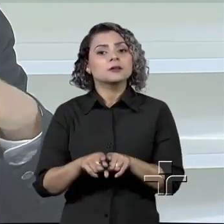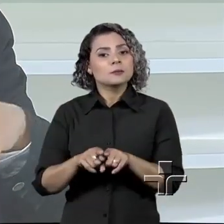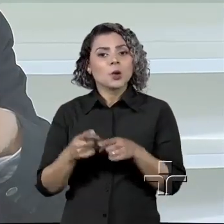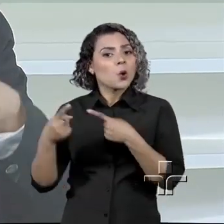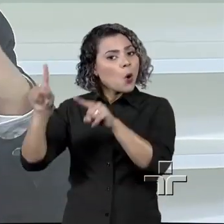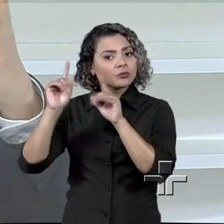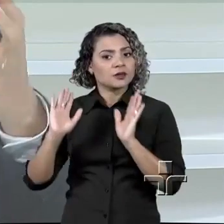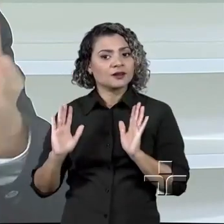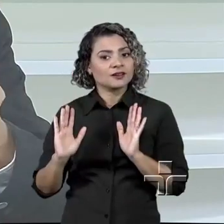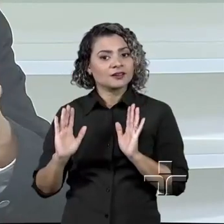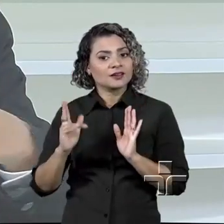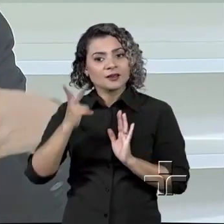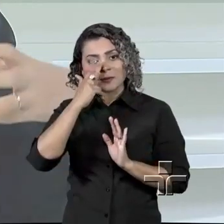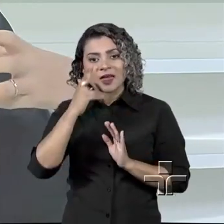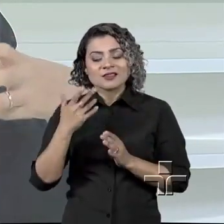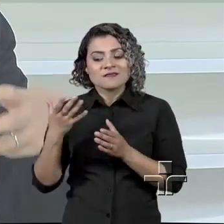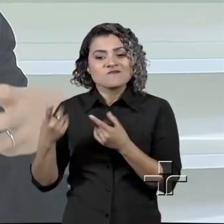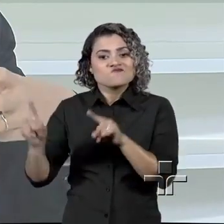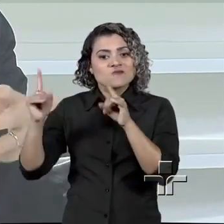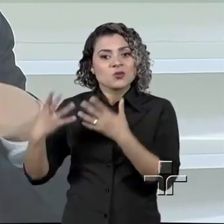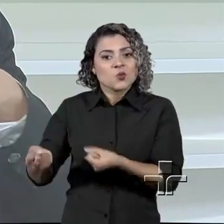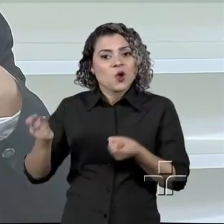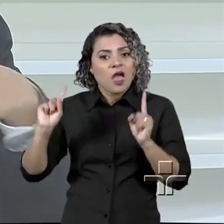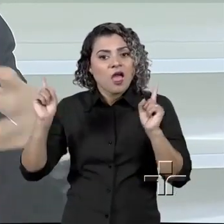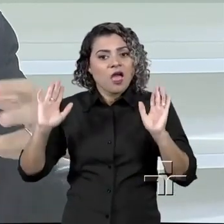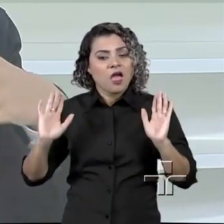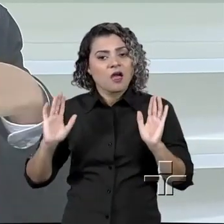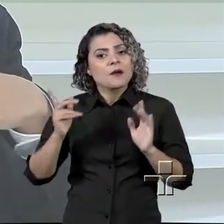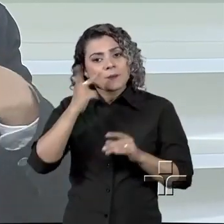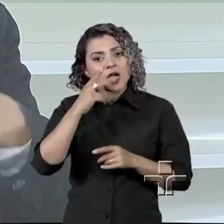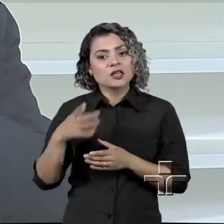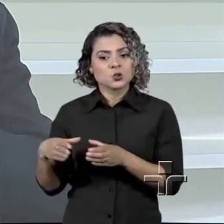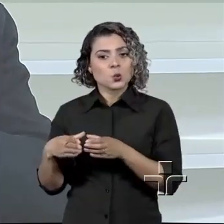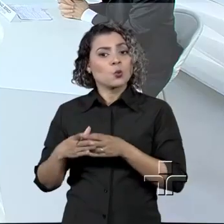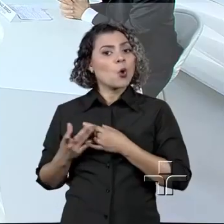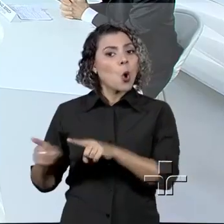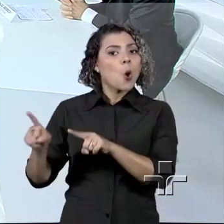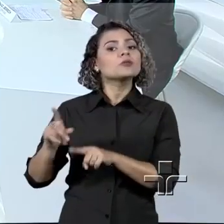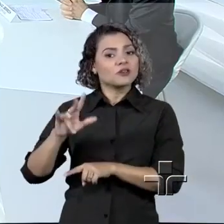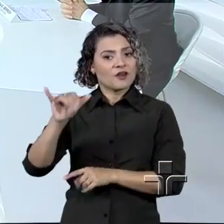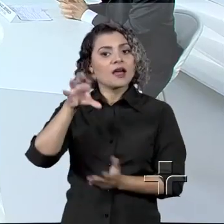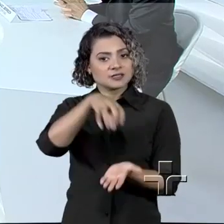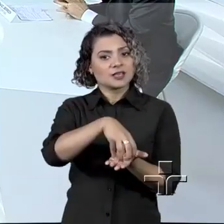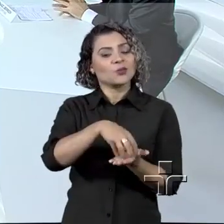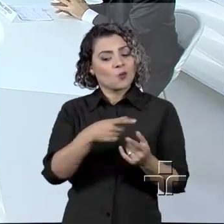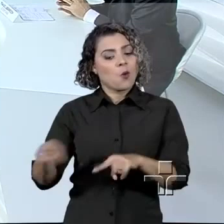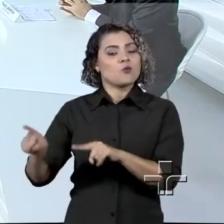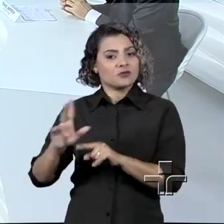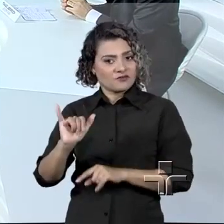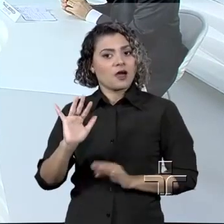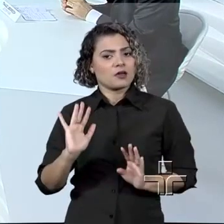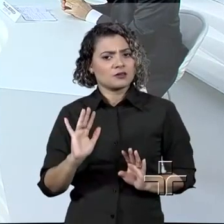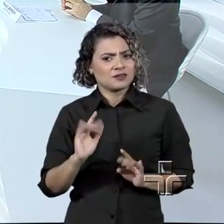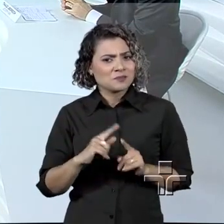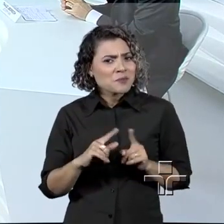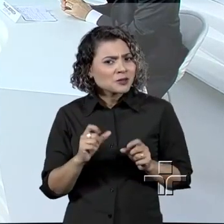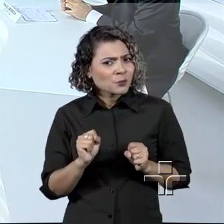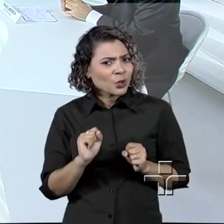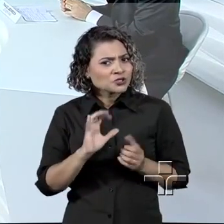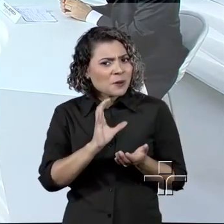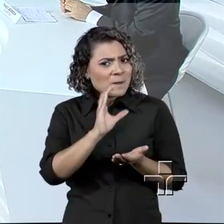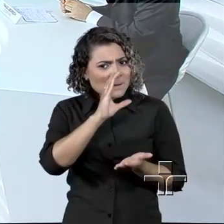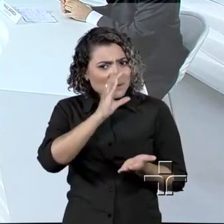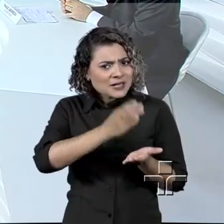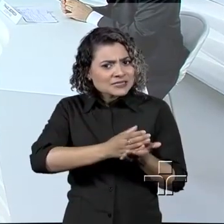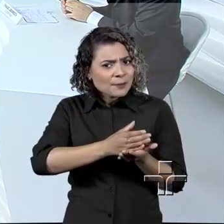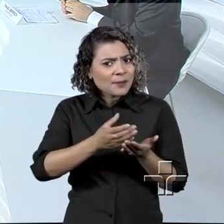radical, vão de uma certa maneira coordenar uma oposição de centro. Não há um risco de racha do partido num